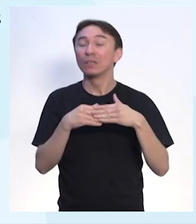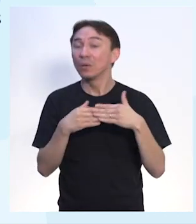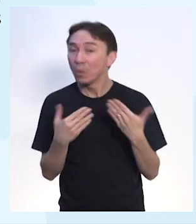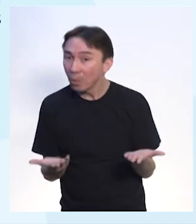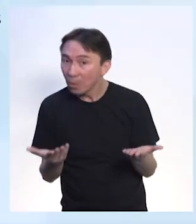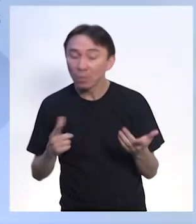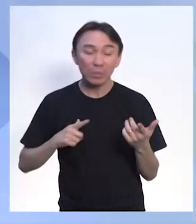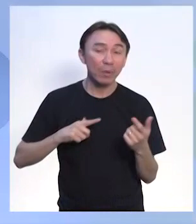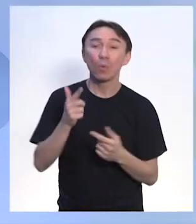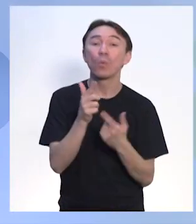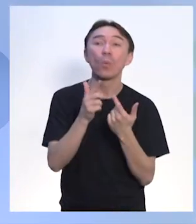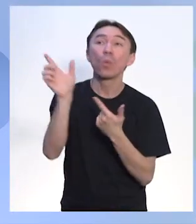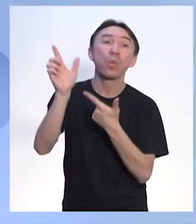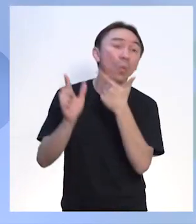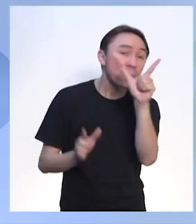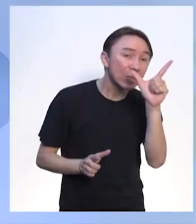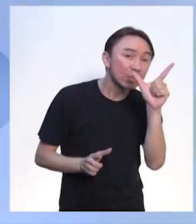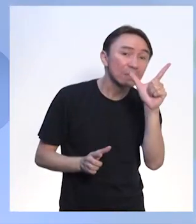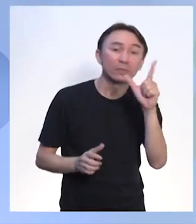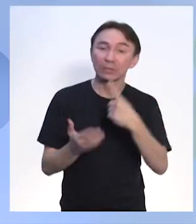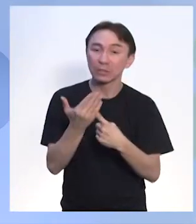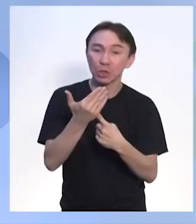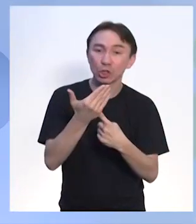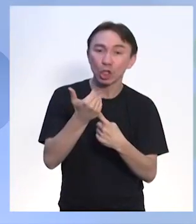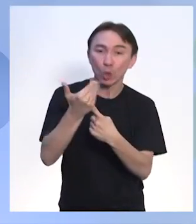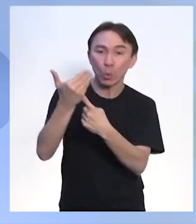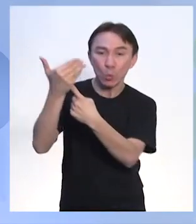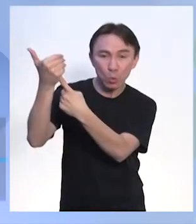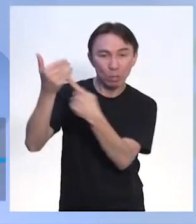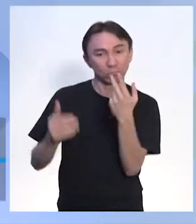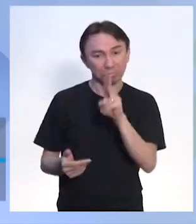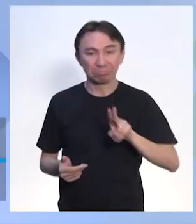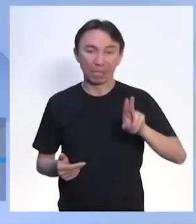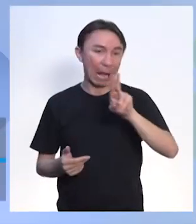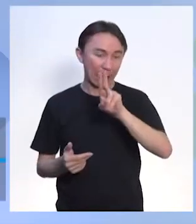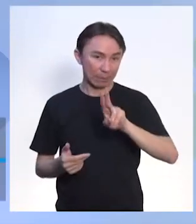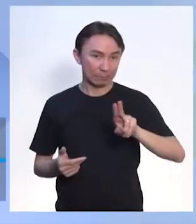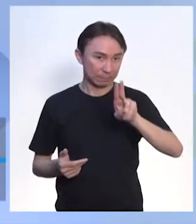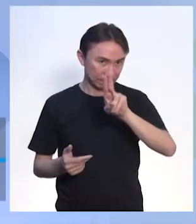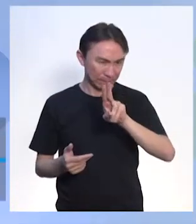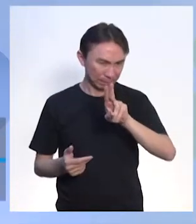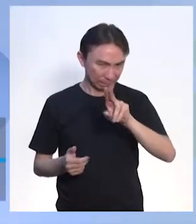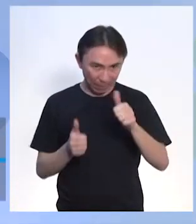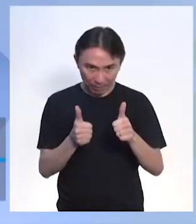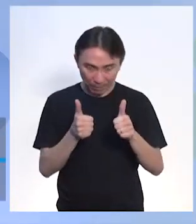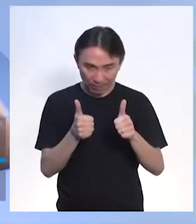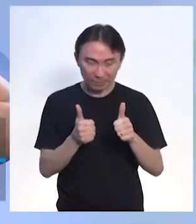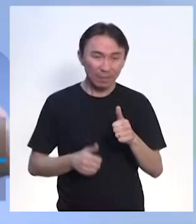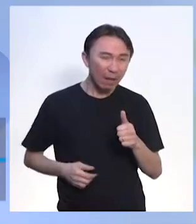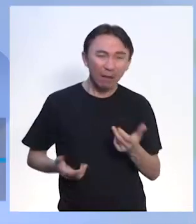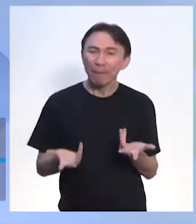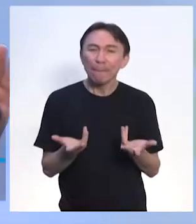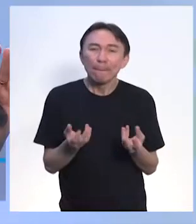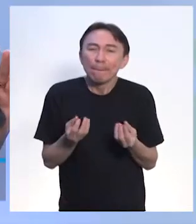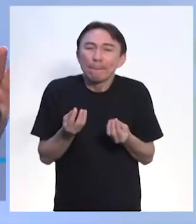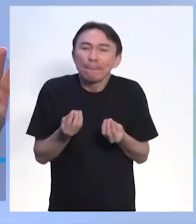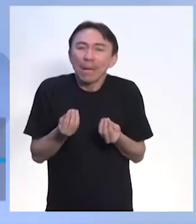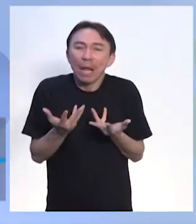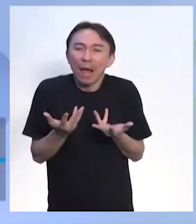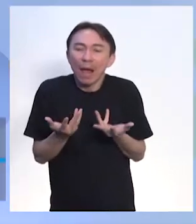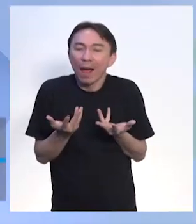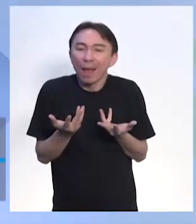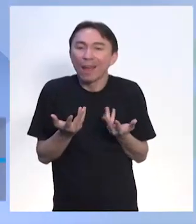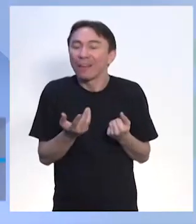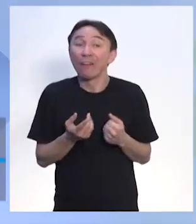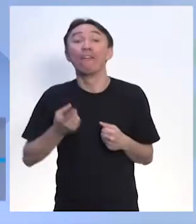outras tecnologias. Qual que é a ideia aí no contexto? Lembra, eu preciso ver se a figura é semelhante.